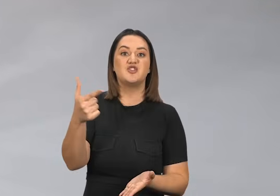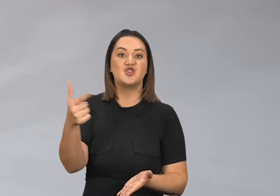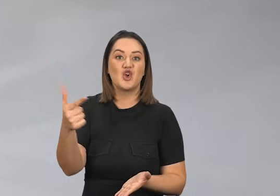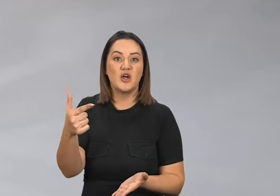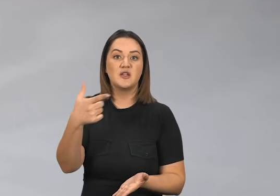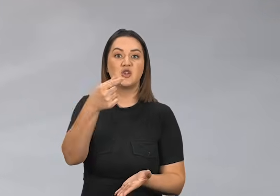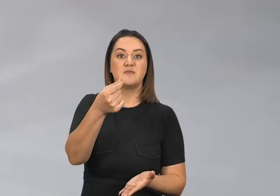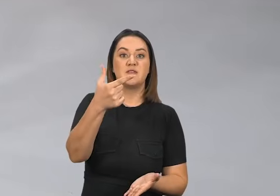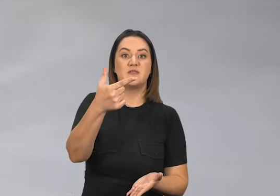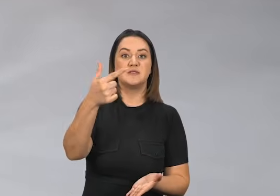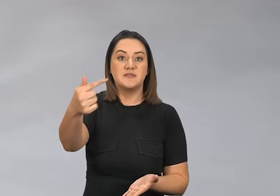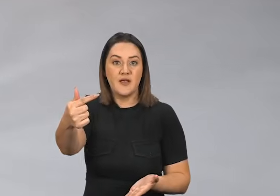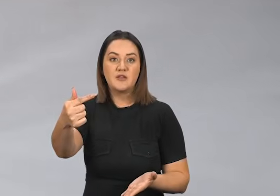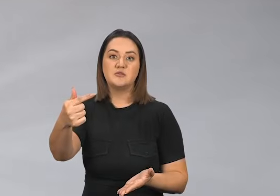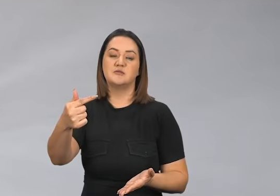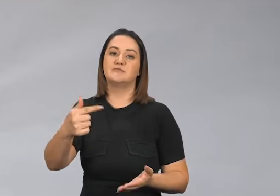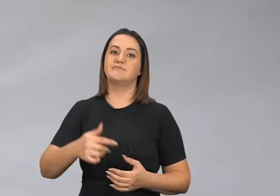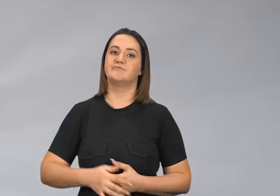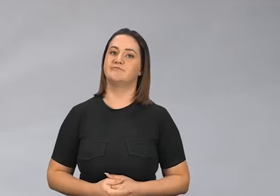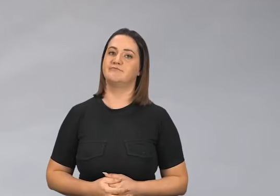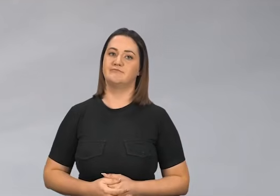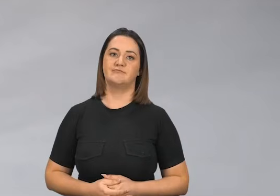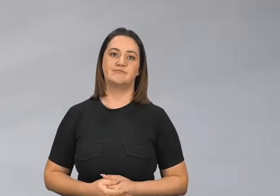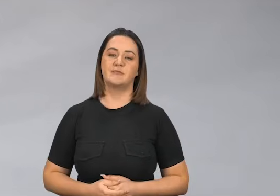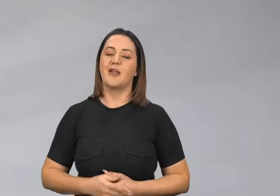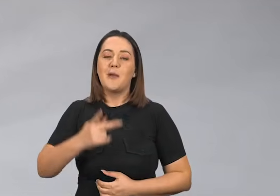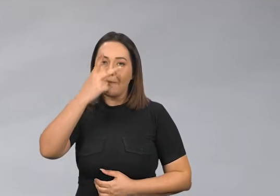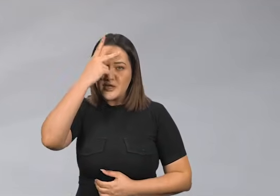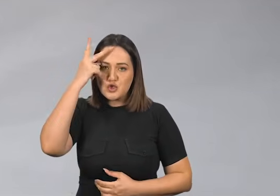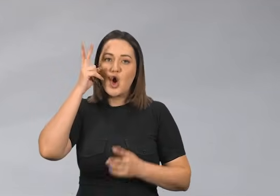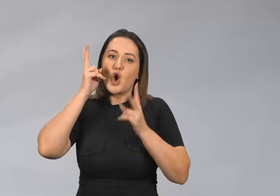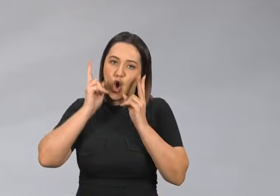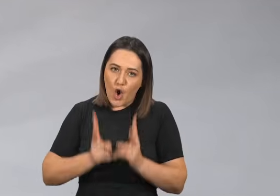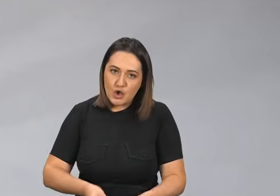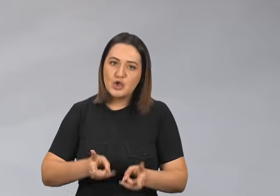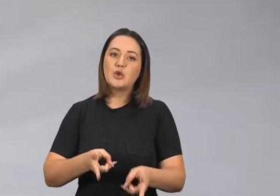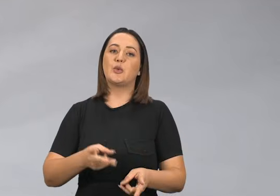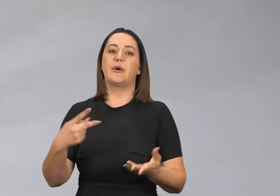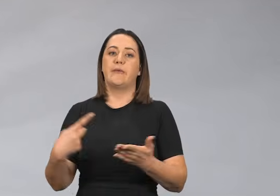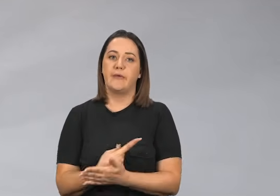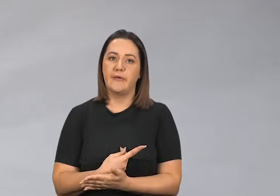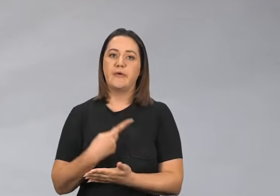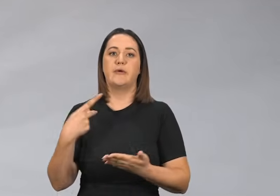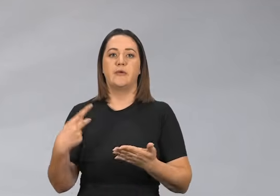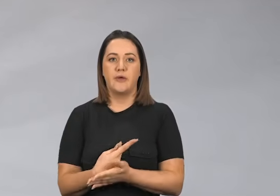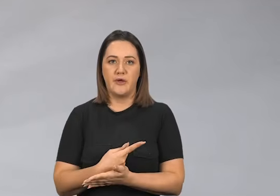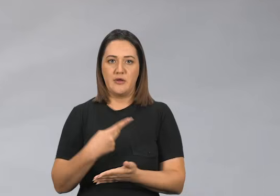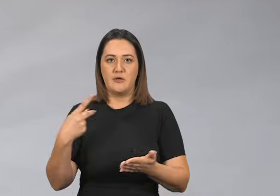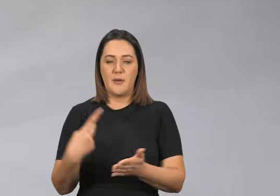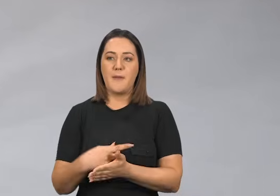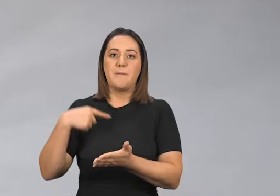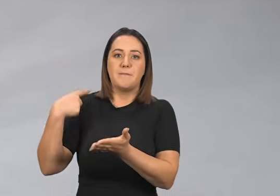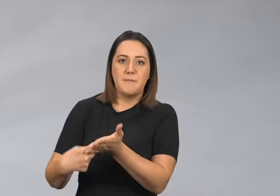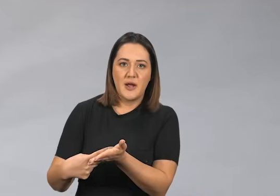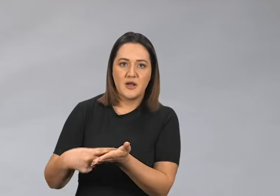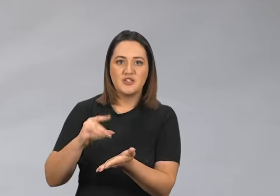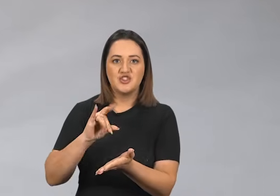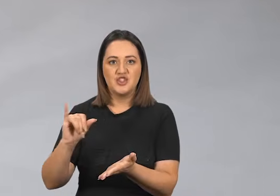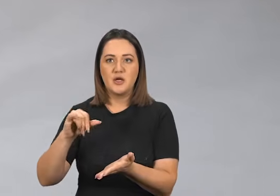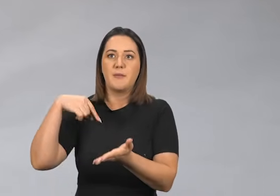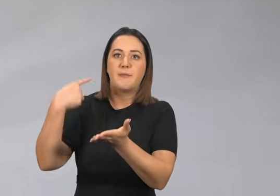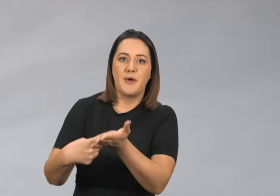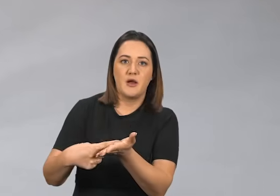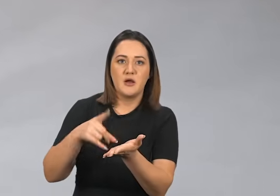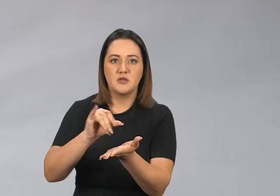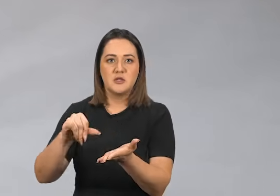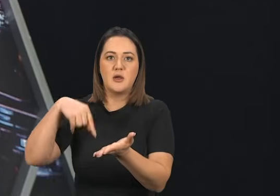2022, 2027, as pessoas continuam cometendo o mesmo erro. Será possível?